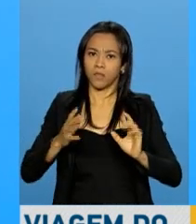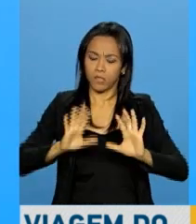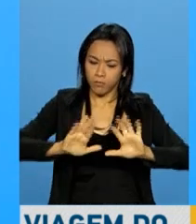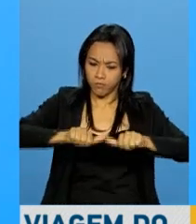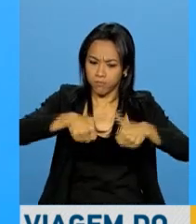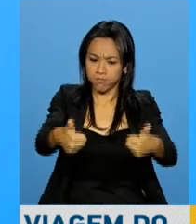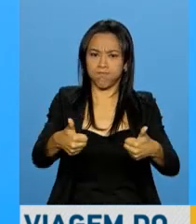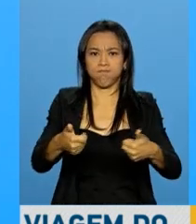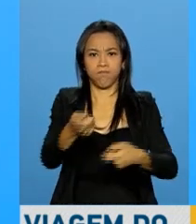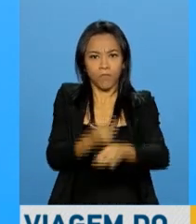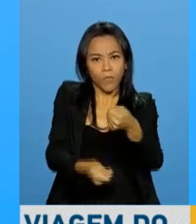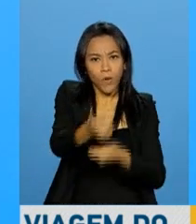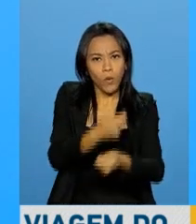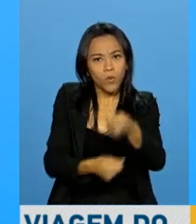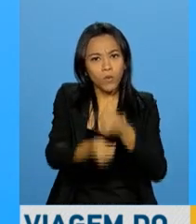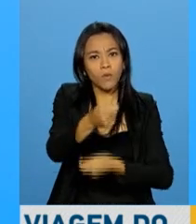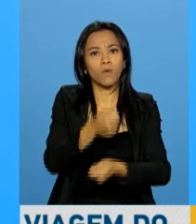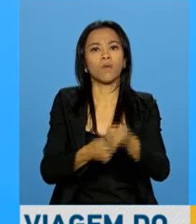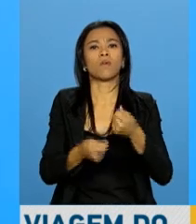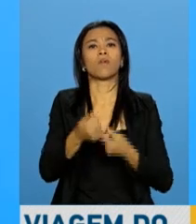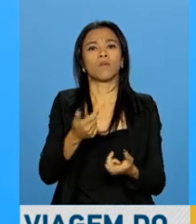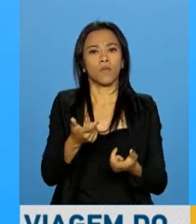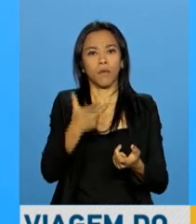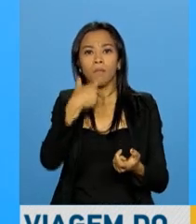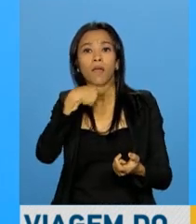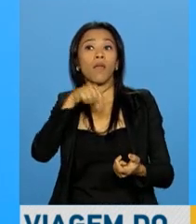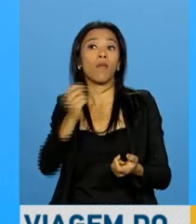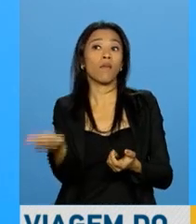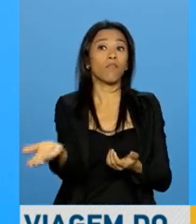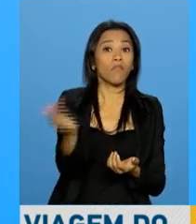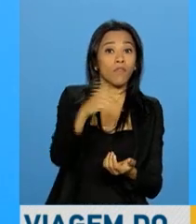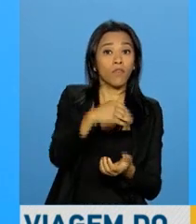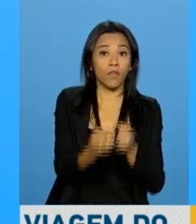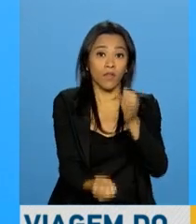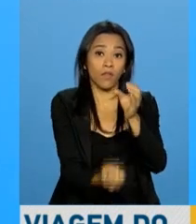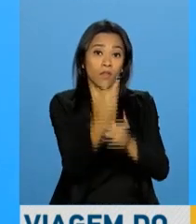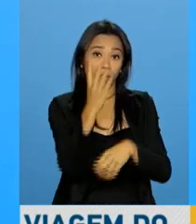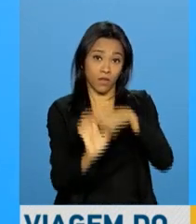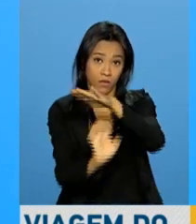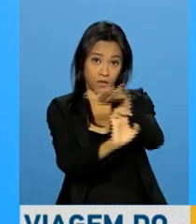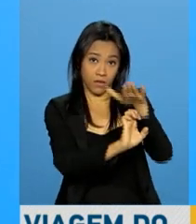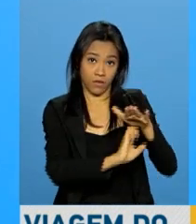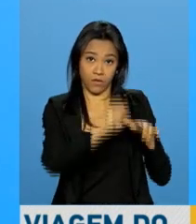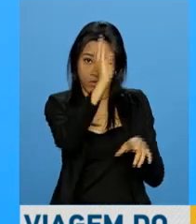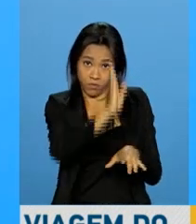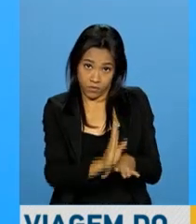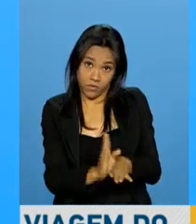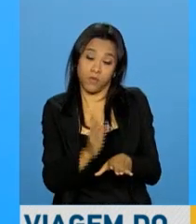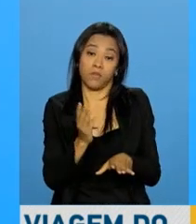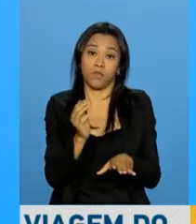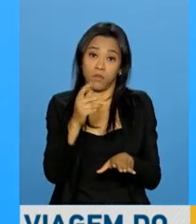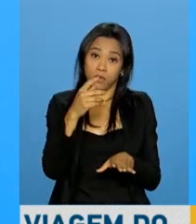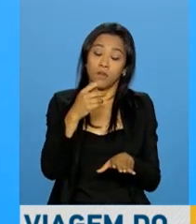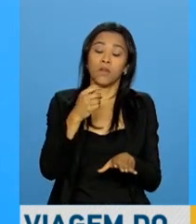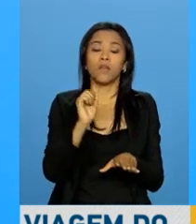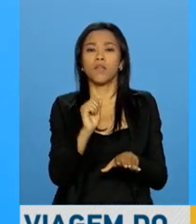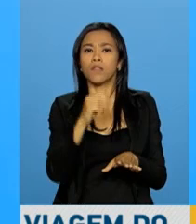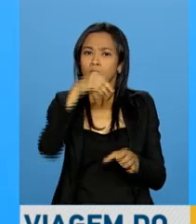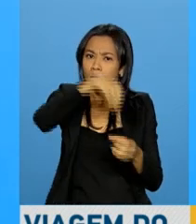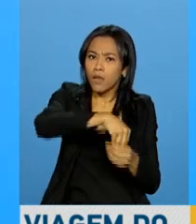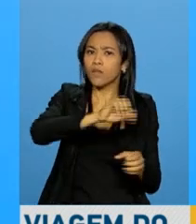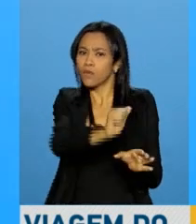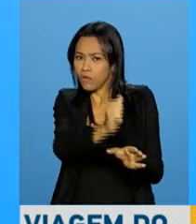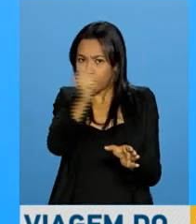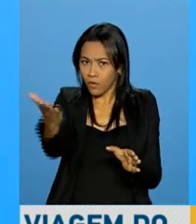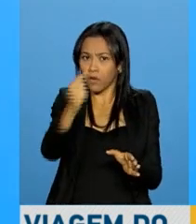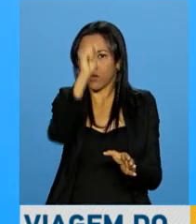econômica aos nossos investidores e aos investidores estrangeiros que queiram